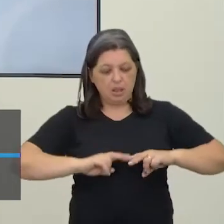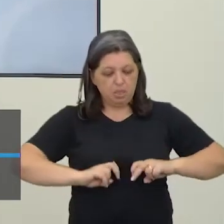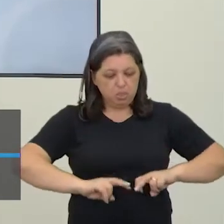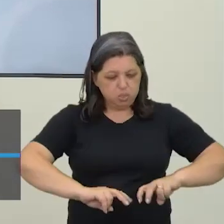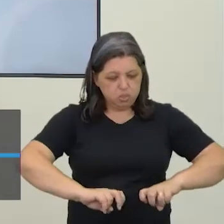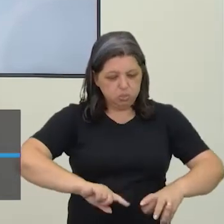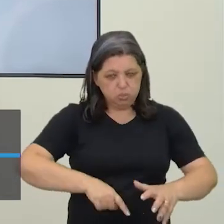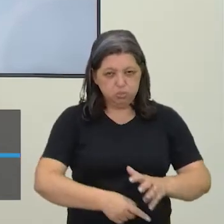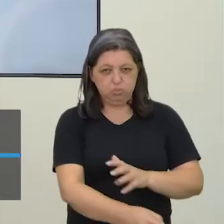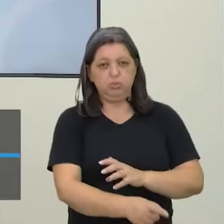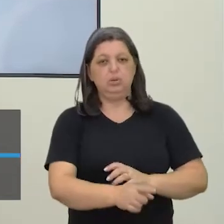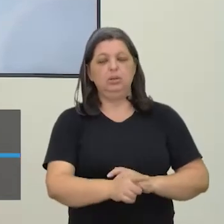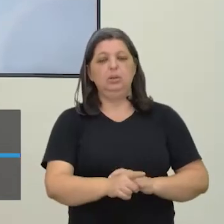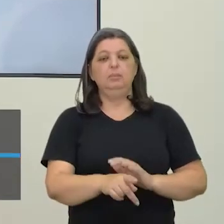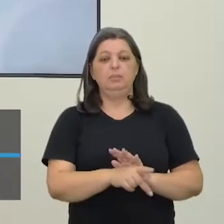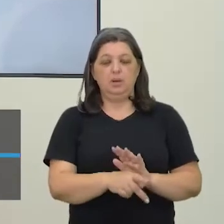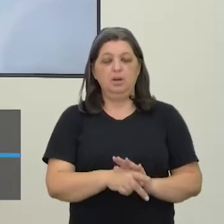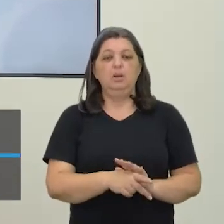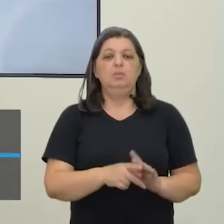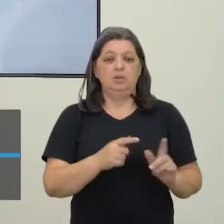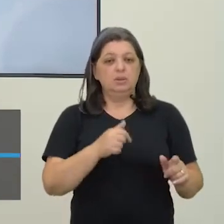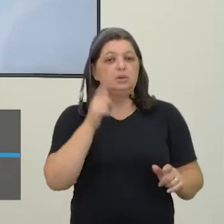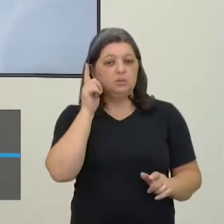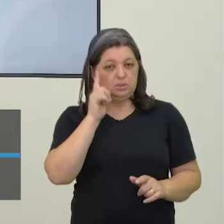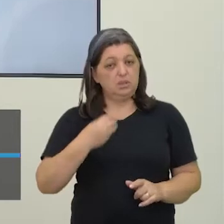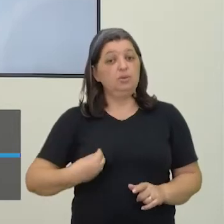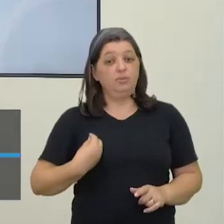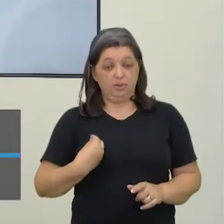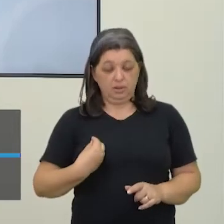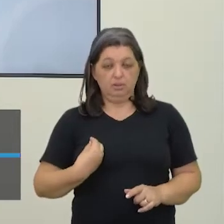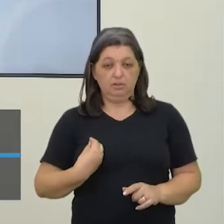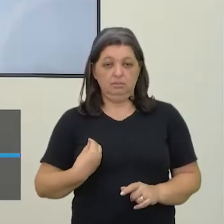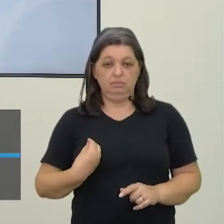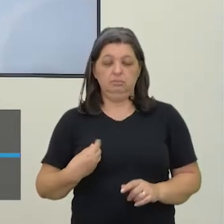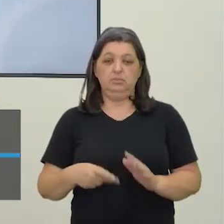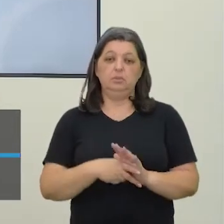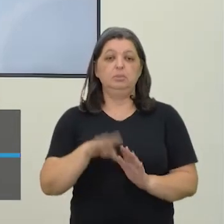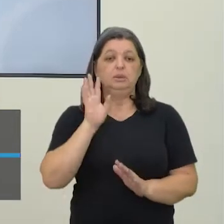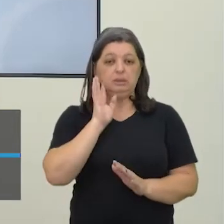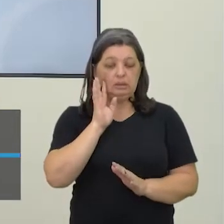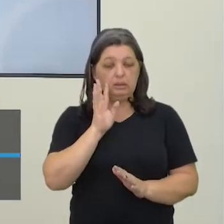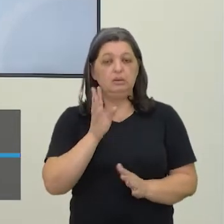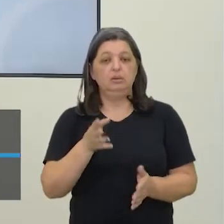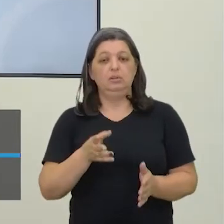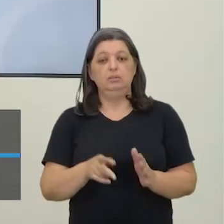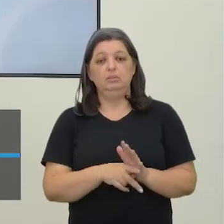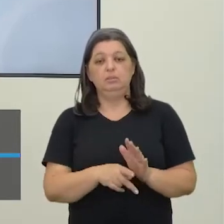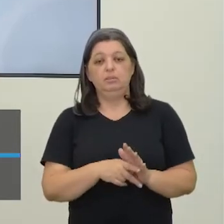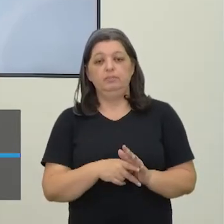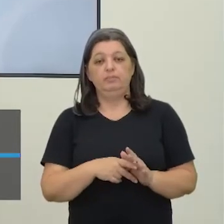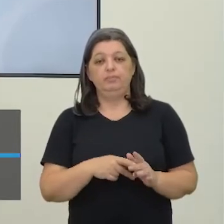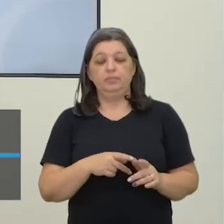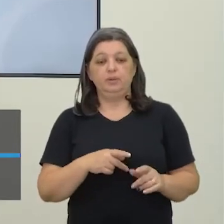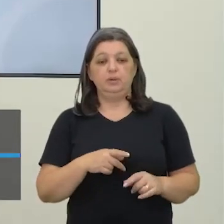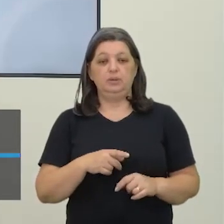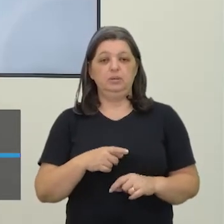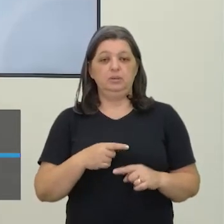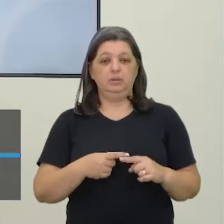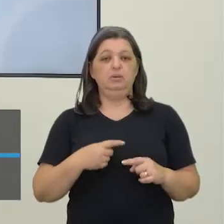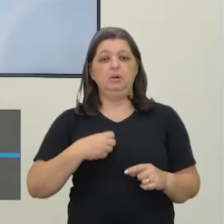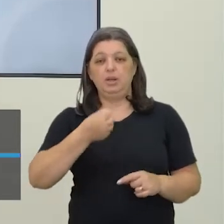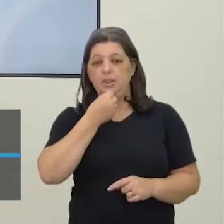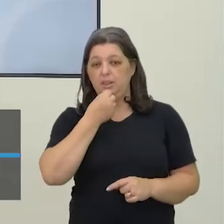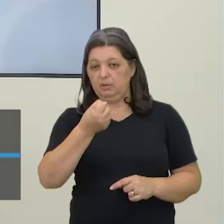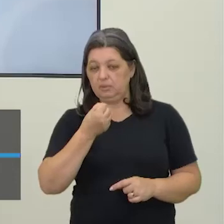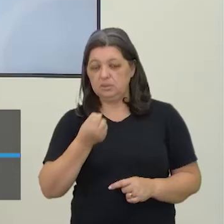assim, pode ser reportagem sobre coisas boas, coisas legais que aconteceram. Reportagem sobre uma personalidade bacana, Martin Luther King, por exemplo. Entrevistar,